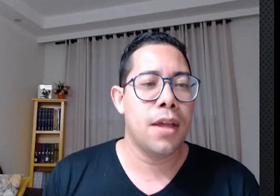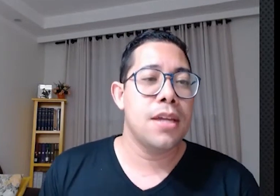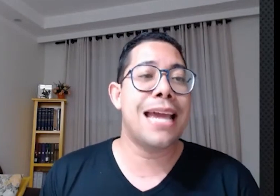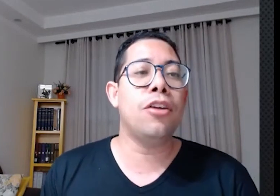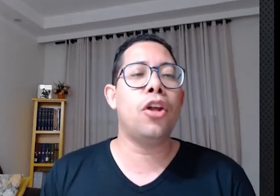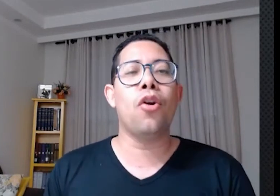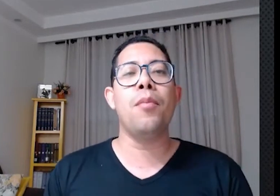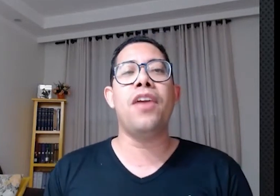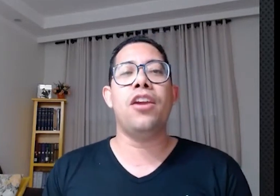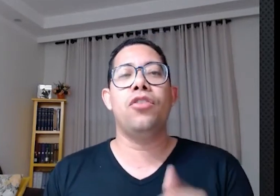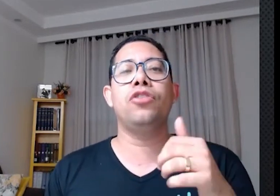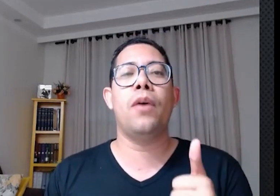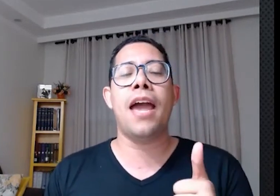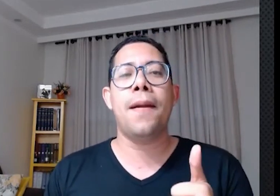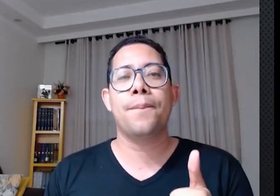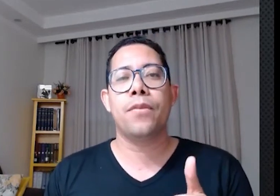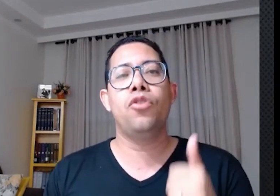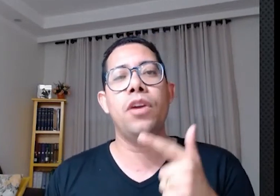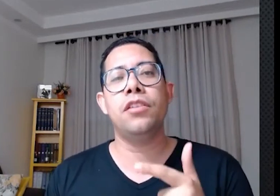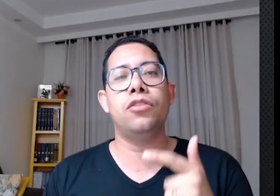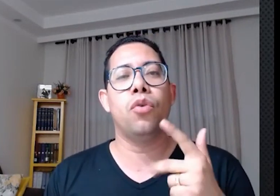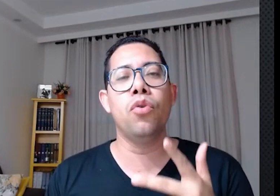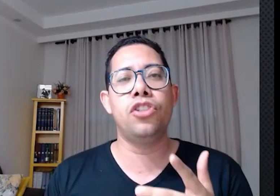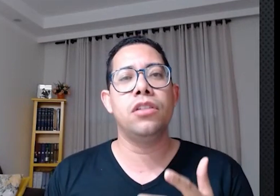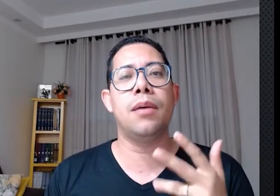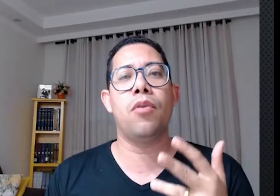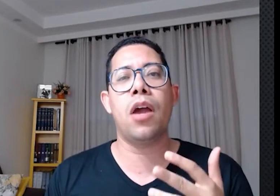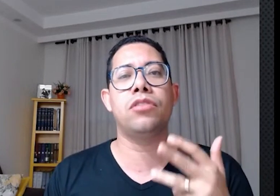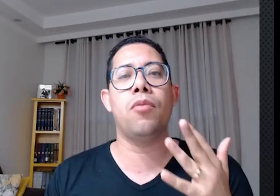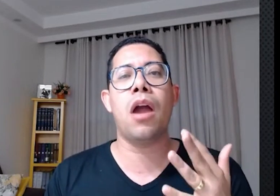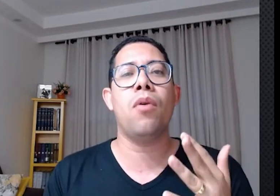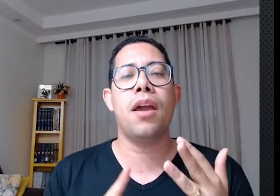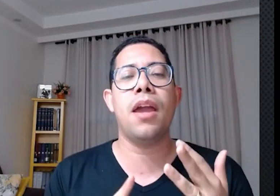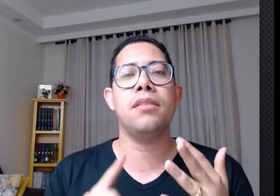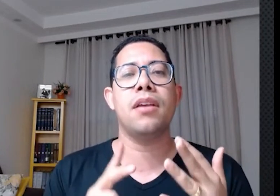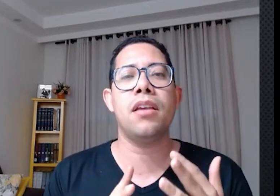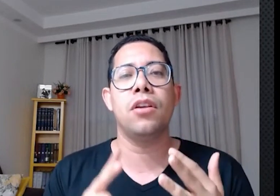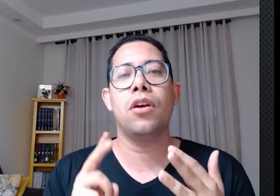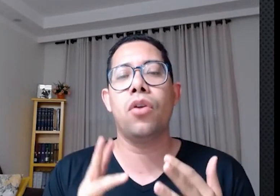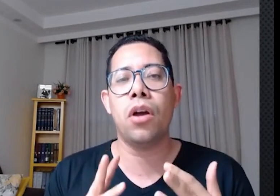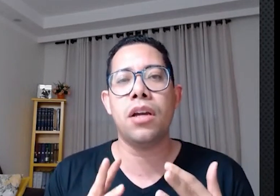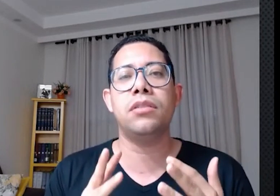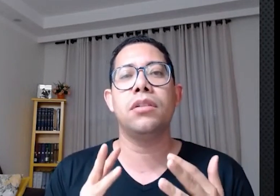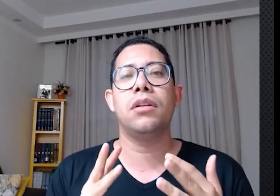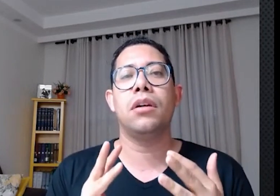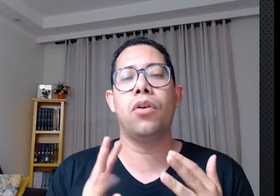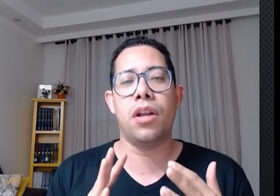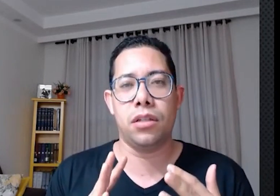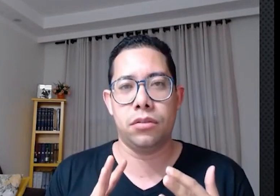Deuteronômio. E aí Deuteronômio vem Josué, Juízes, Ruth, Samuel, Reis,